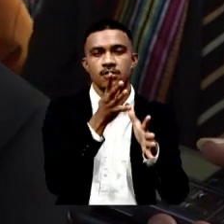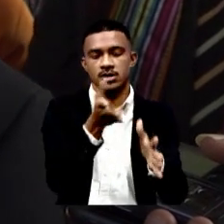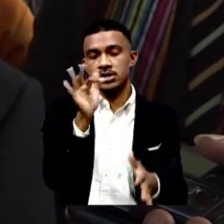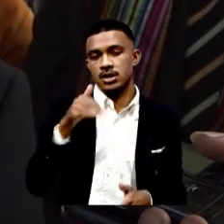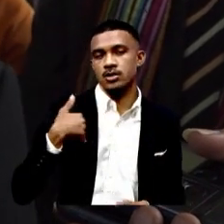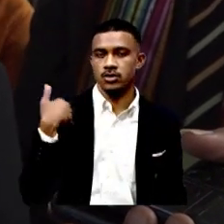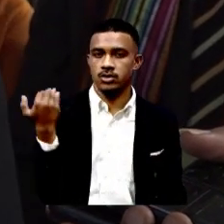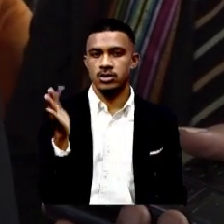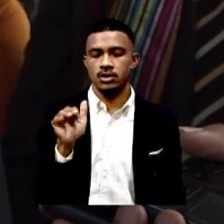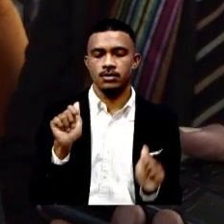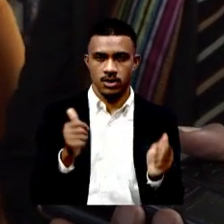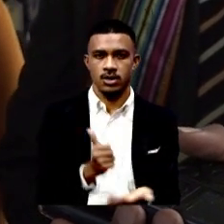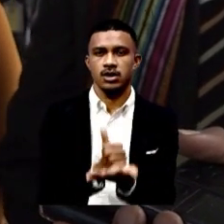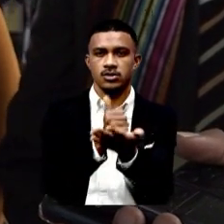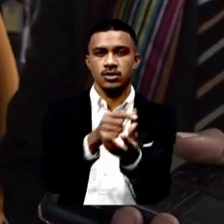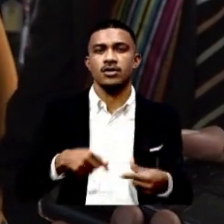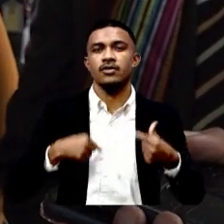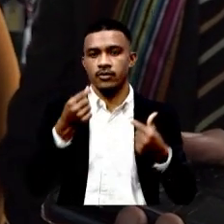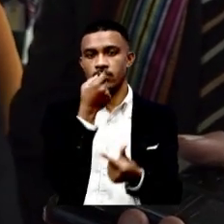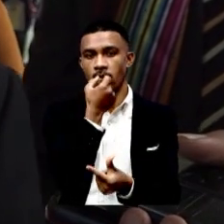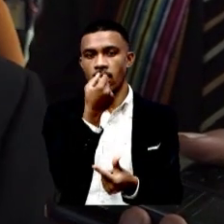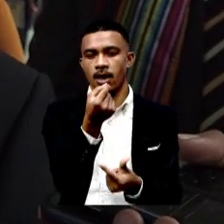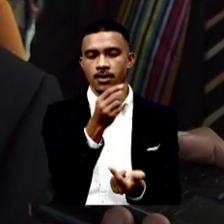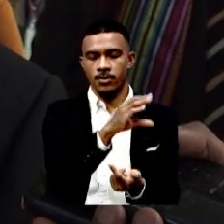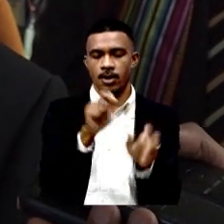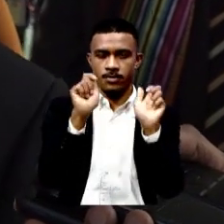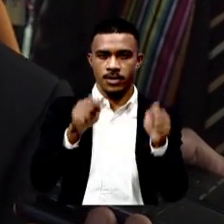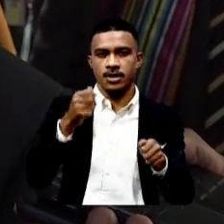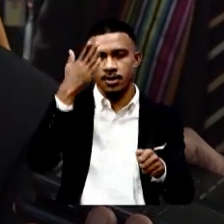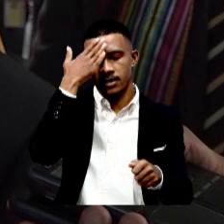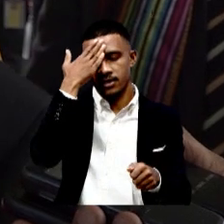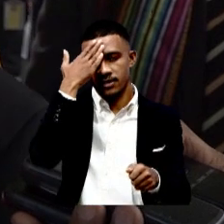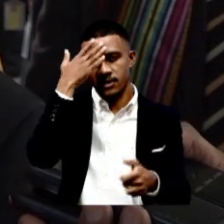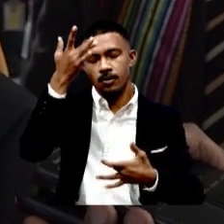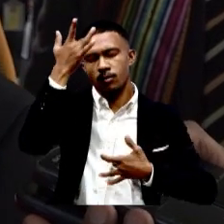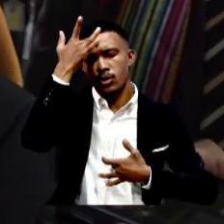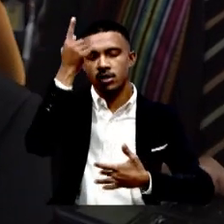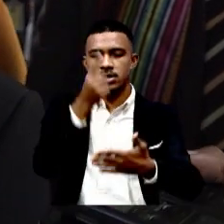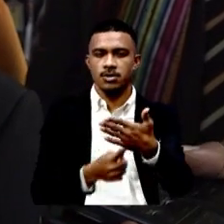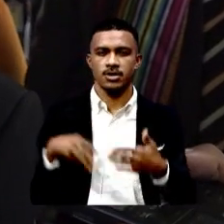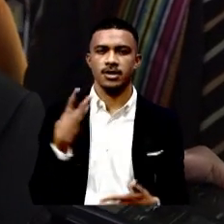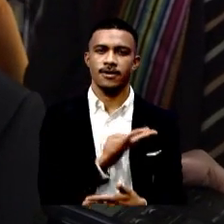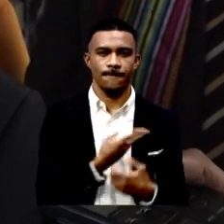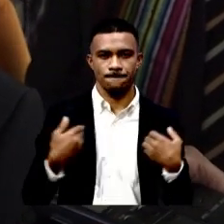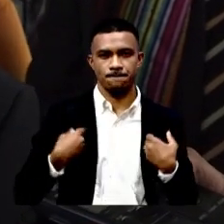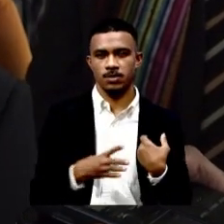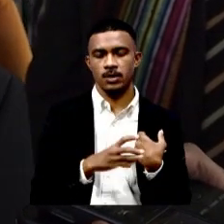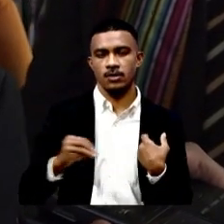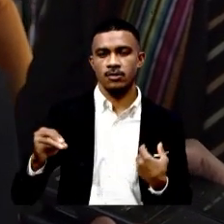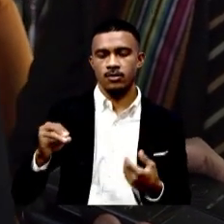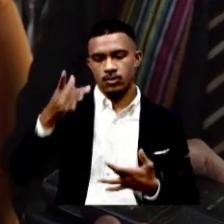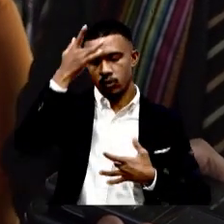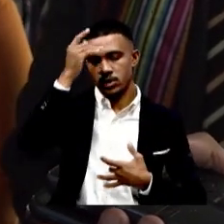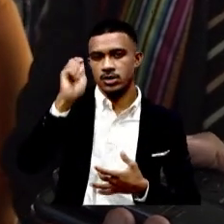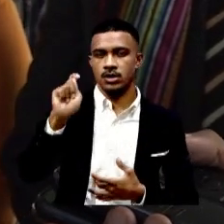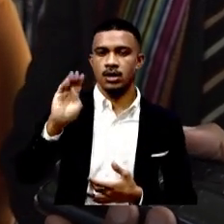bela contribui para o cabentaça, né? Para tene, essa moras mita hija, liu tuberculose, para